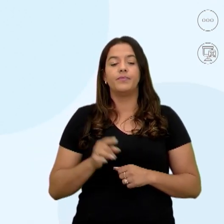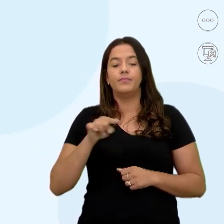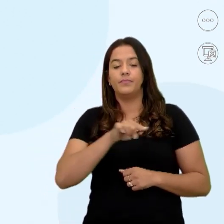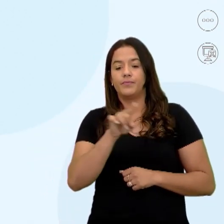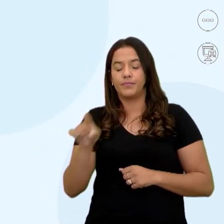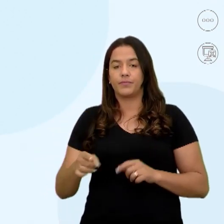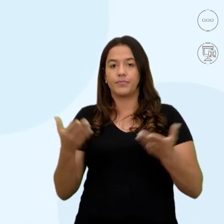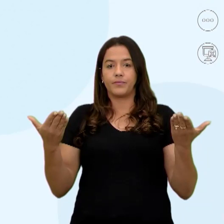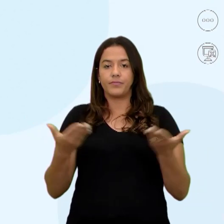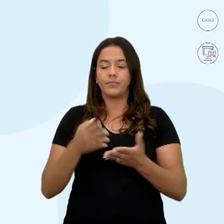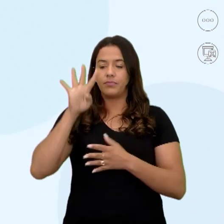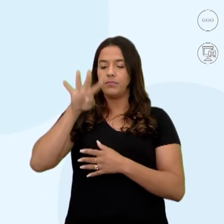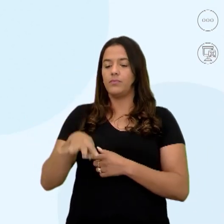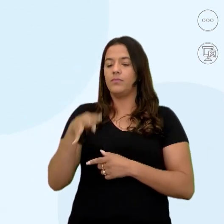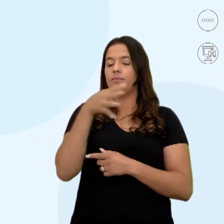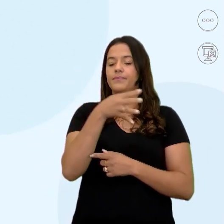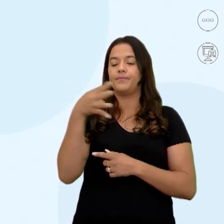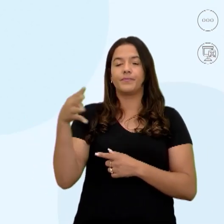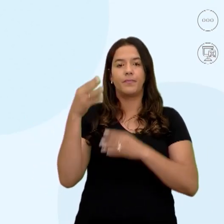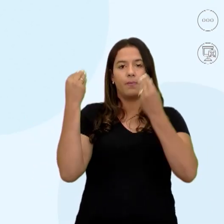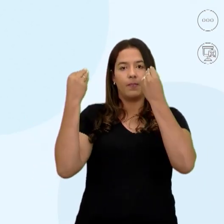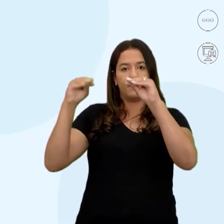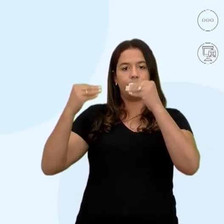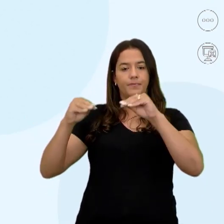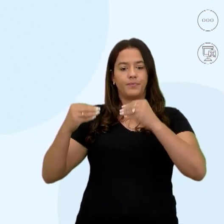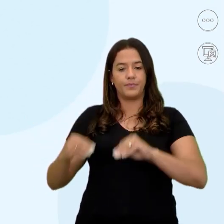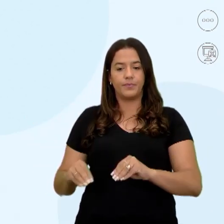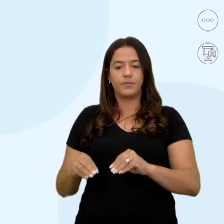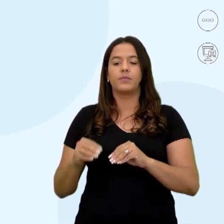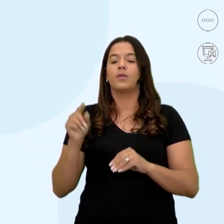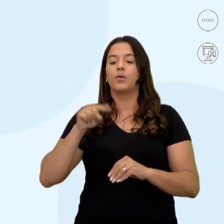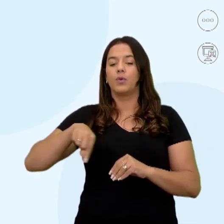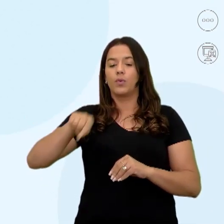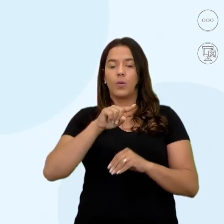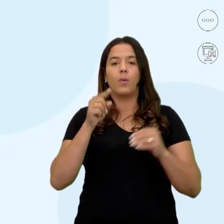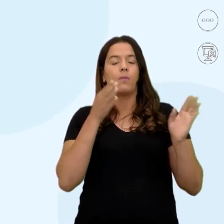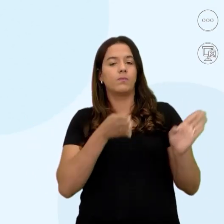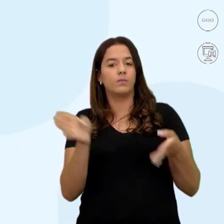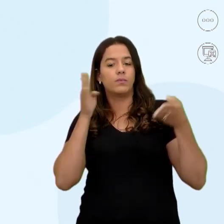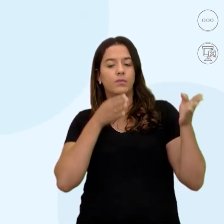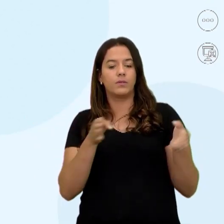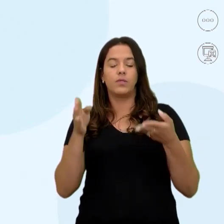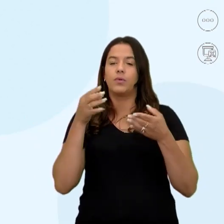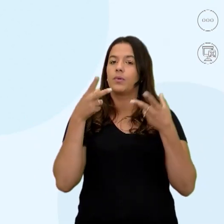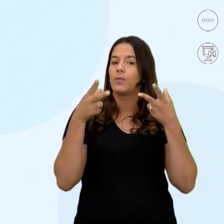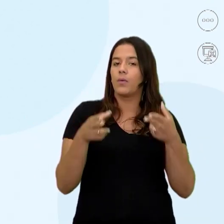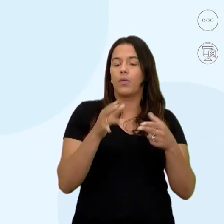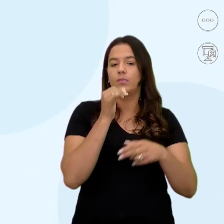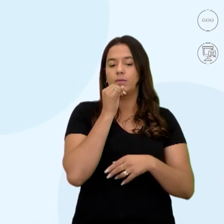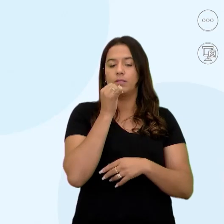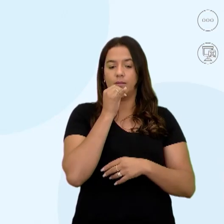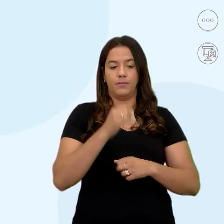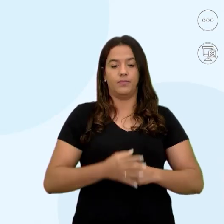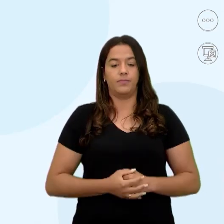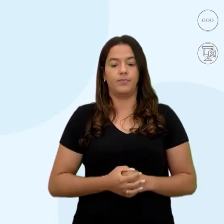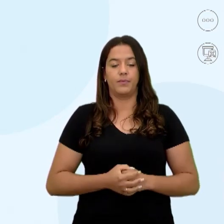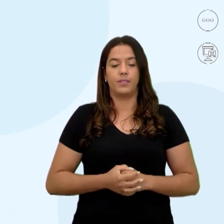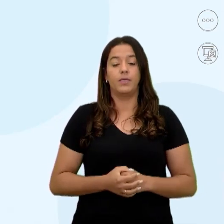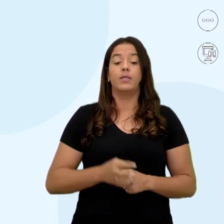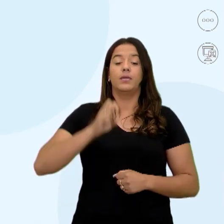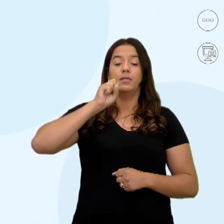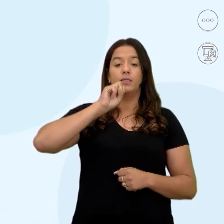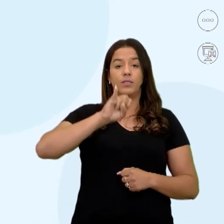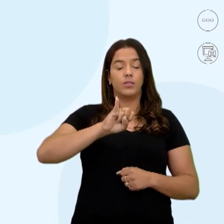a tabela a seguir com a produção deste estabelecimento, conforme os exemplos aí. Então, veja, se